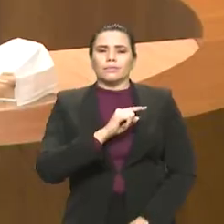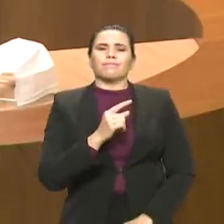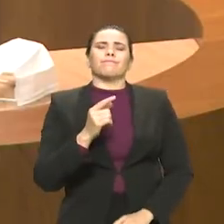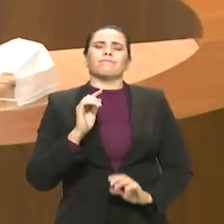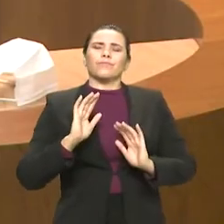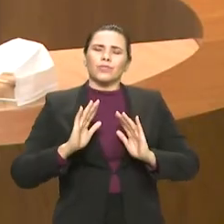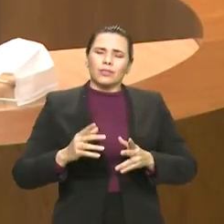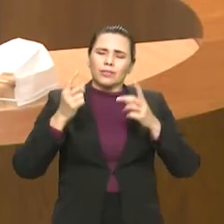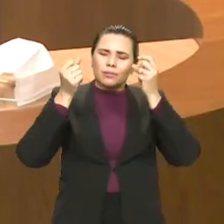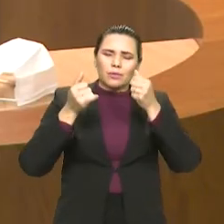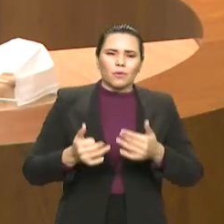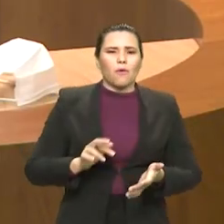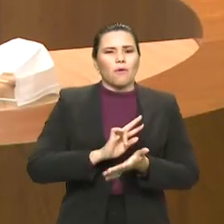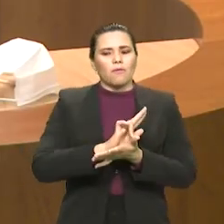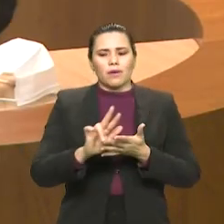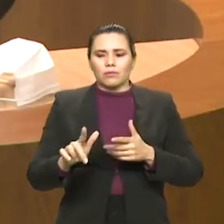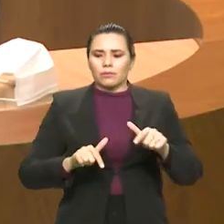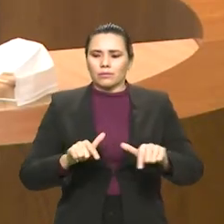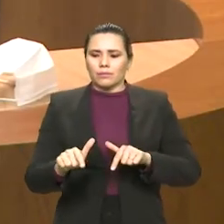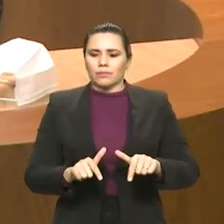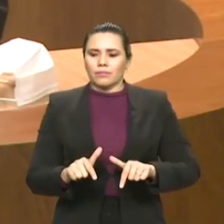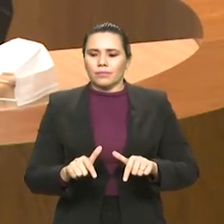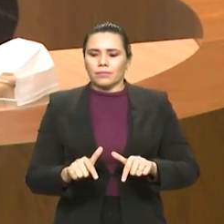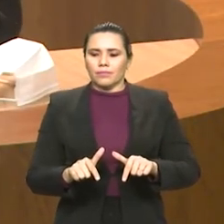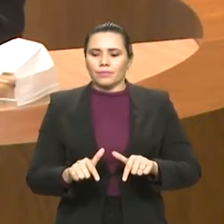tem feito.